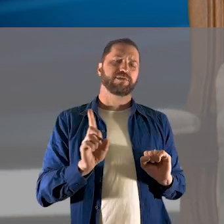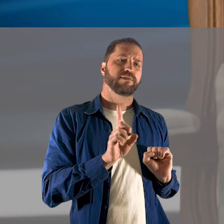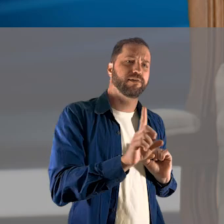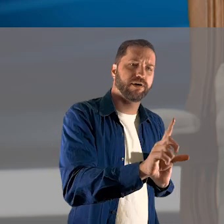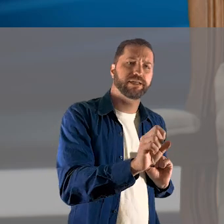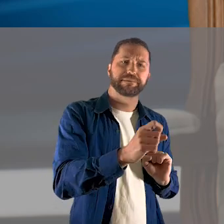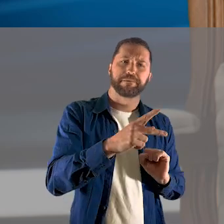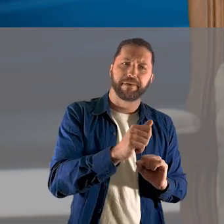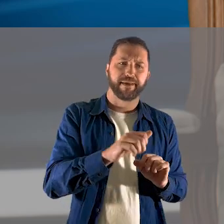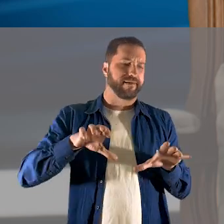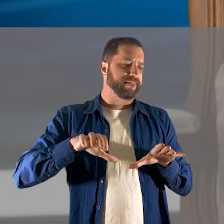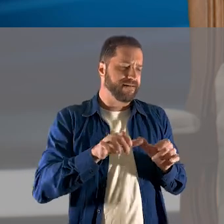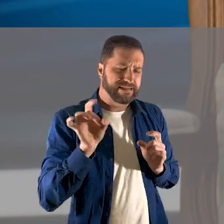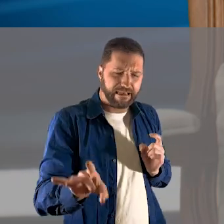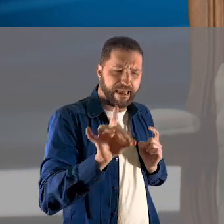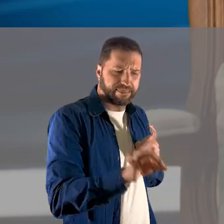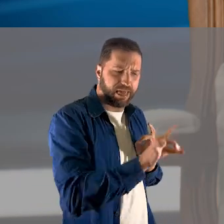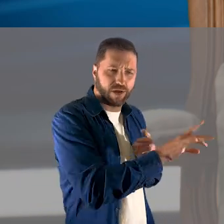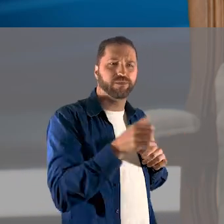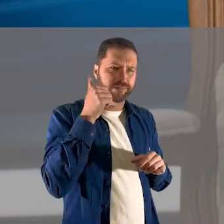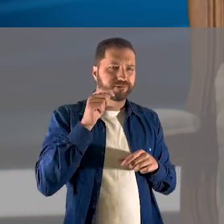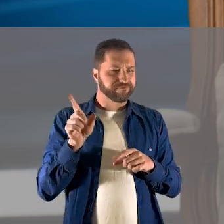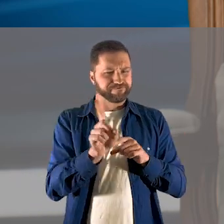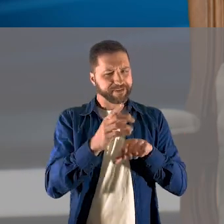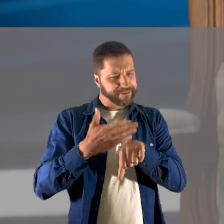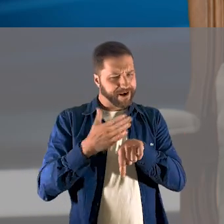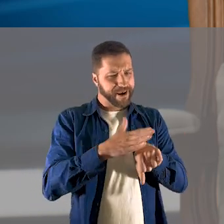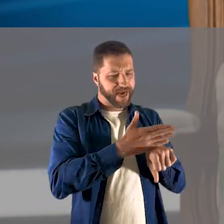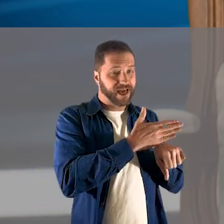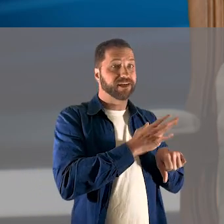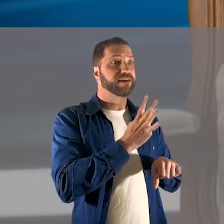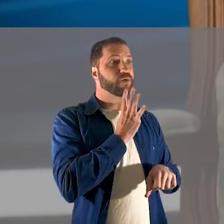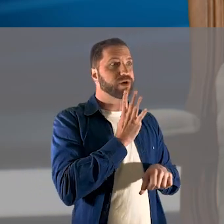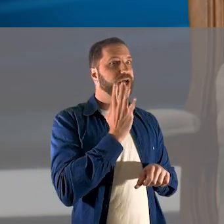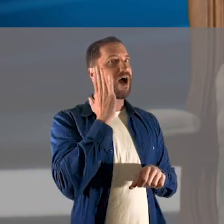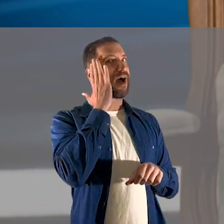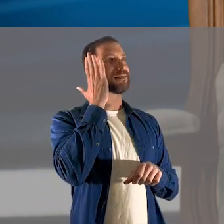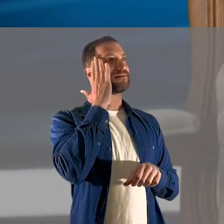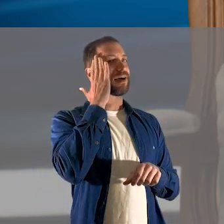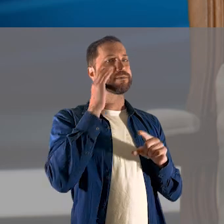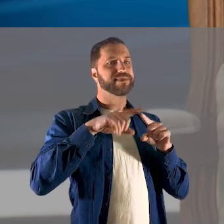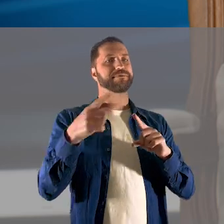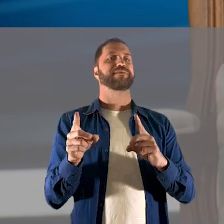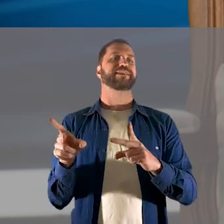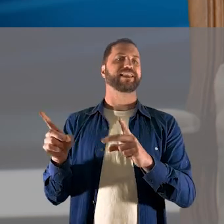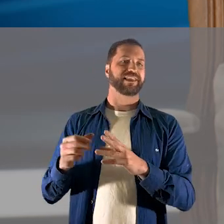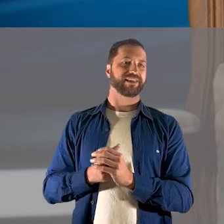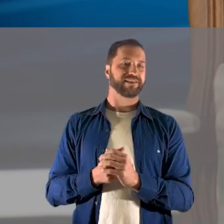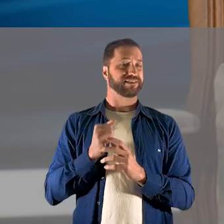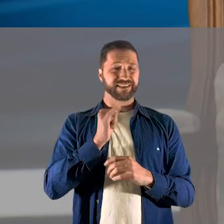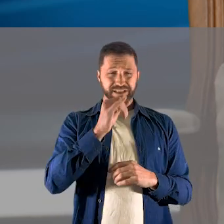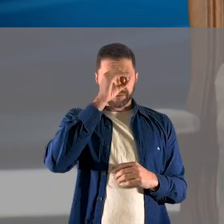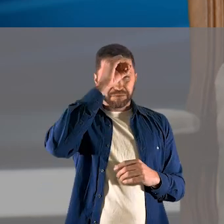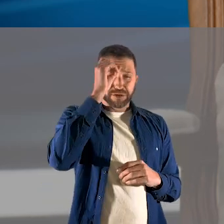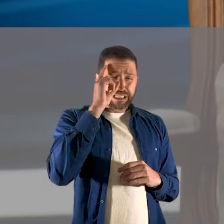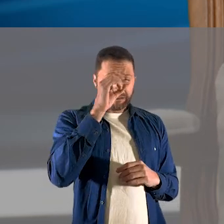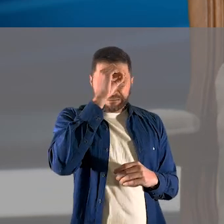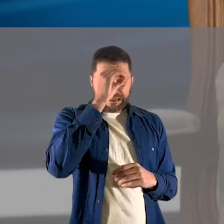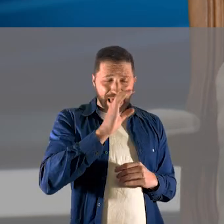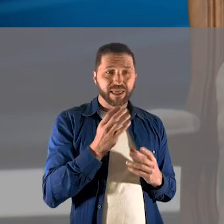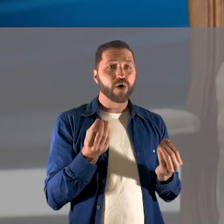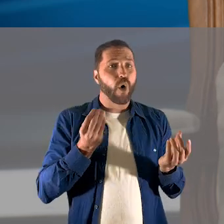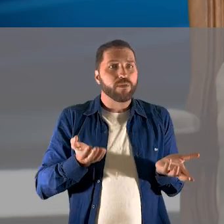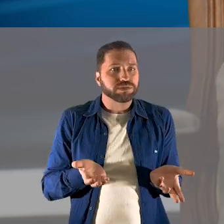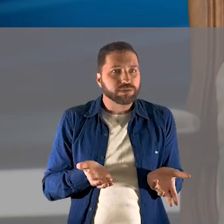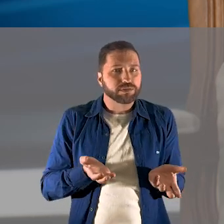Vai sim fazer relaxante vai se tratar celulite Porque como que elas vão falar daquele aparelho ou daquela massagem se elas não tem nem ideia do que